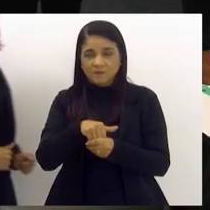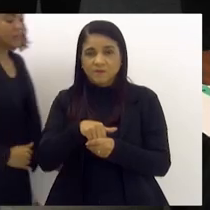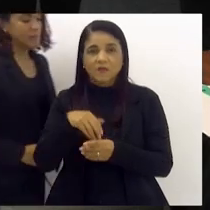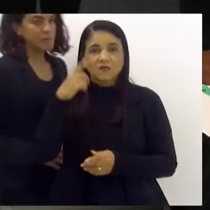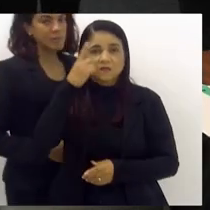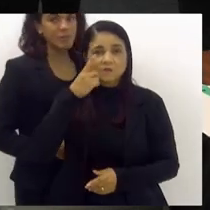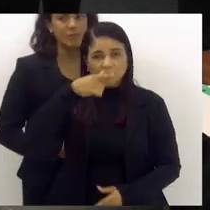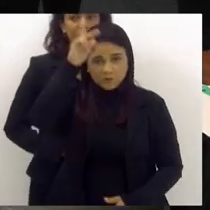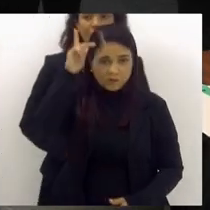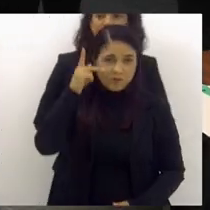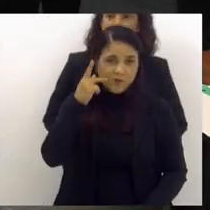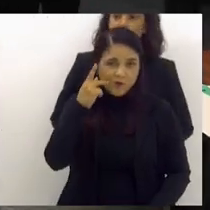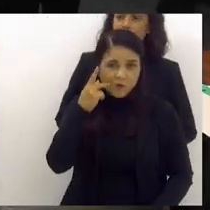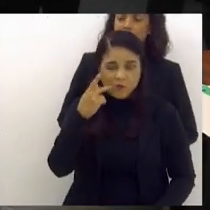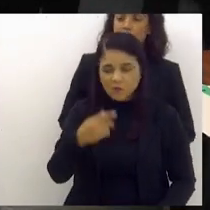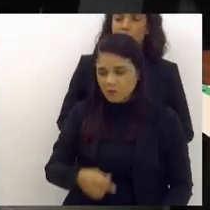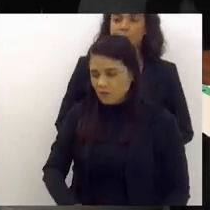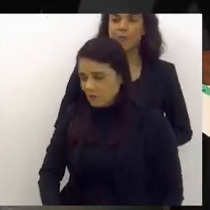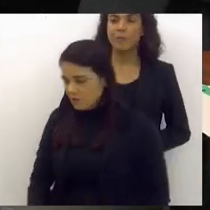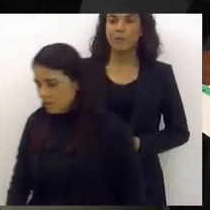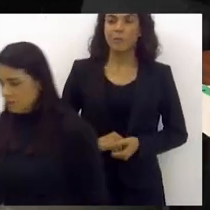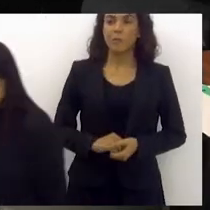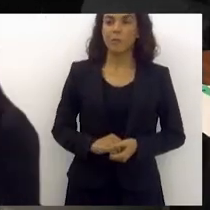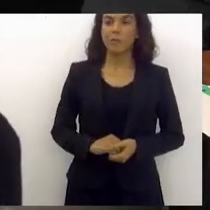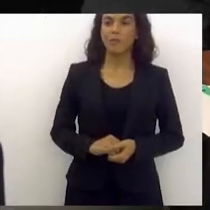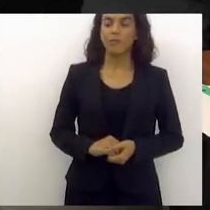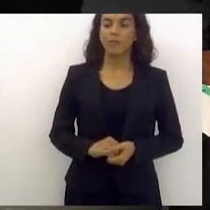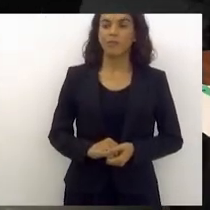deputado Luiz Paulo, tem um destaque.